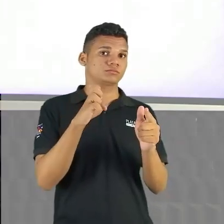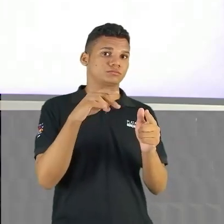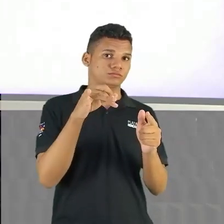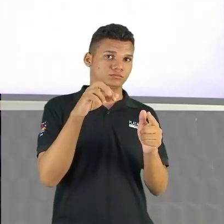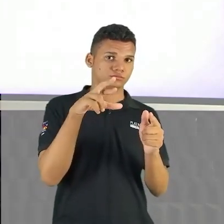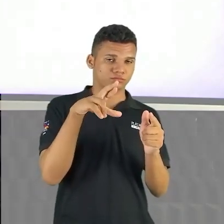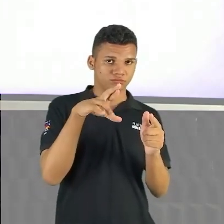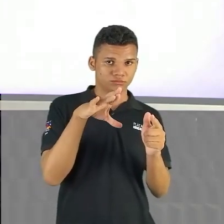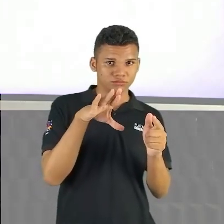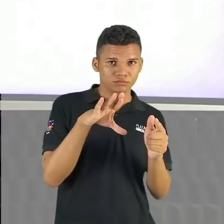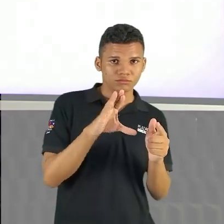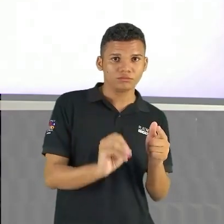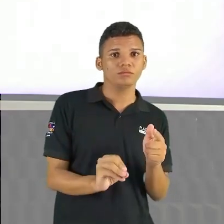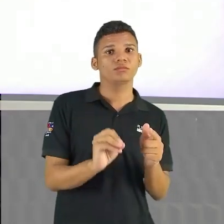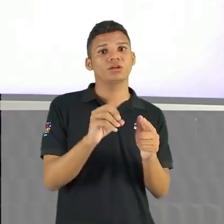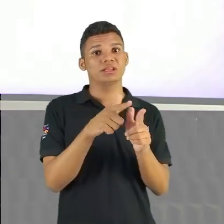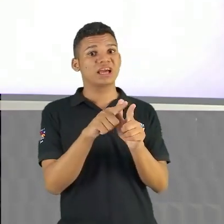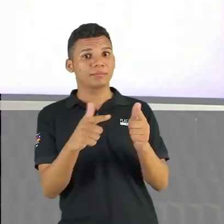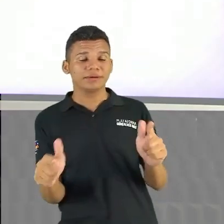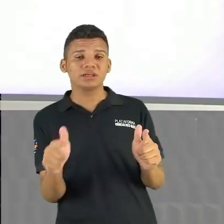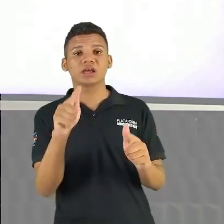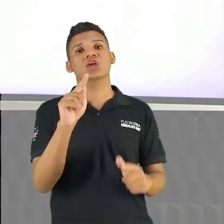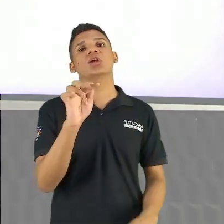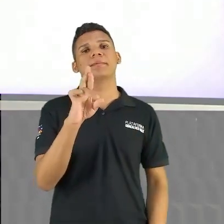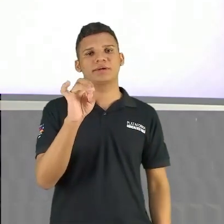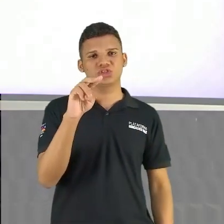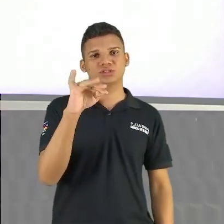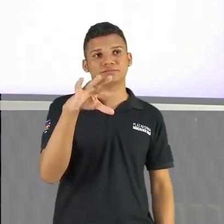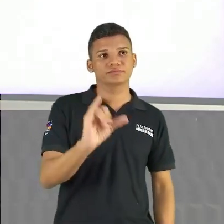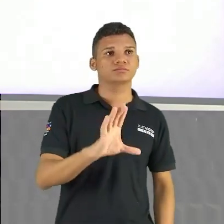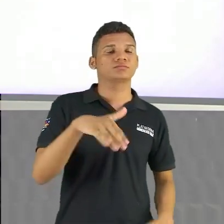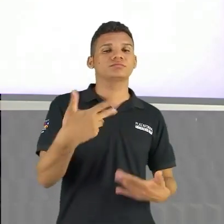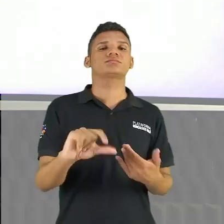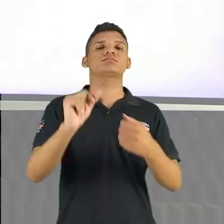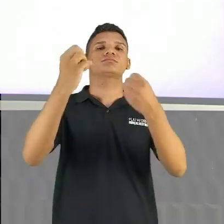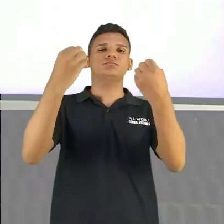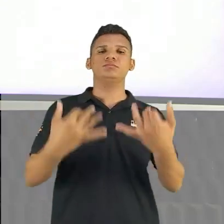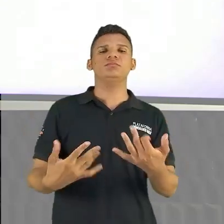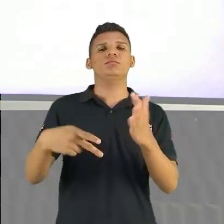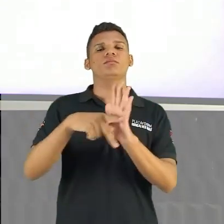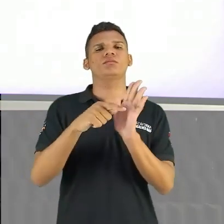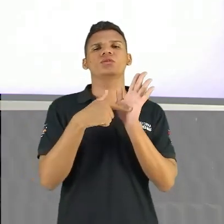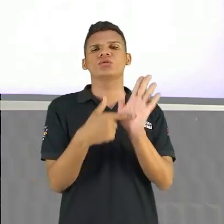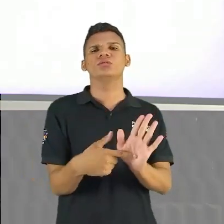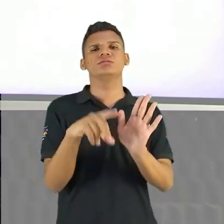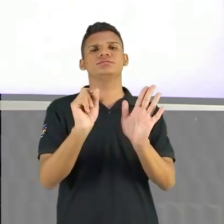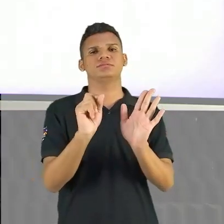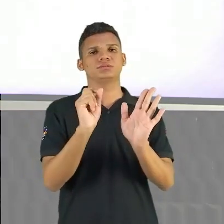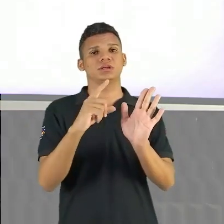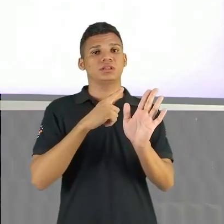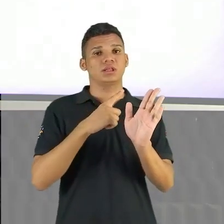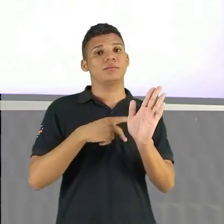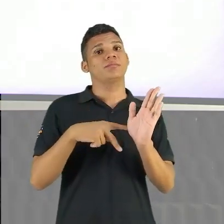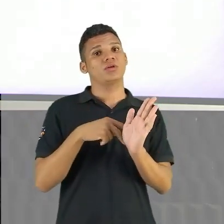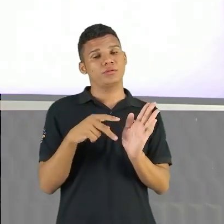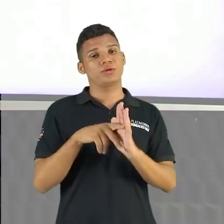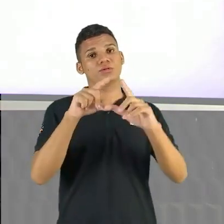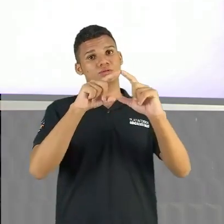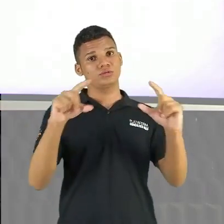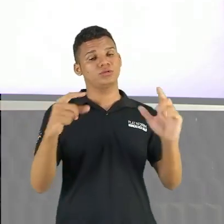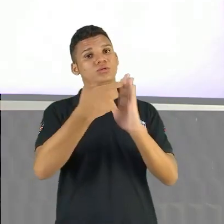textual se apresenta e a tipologia textual É como esse texto aparece nas grandes circulações